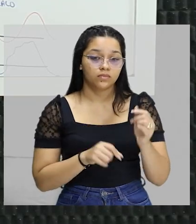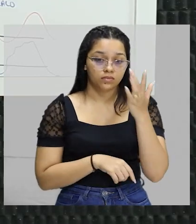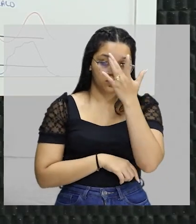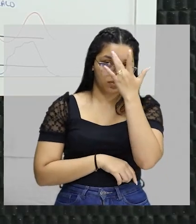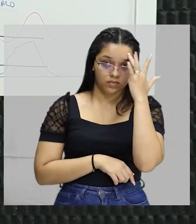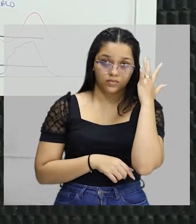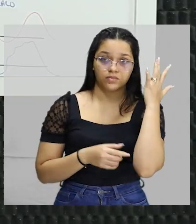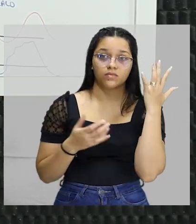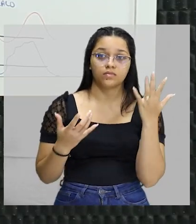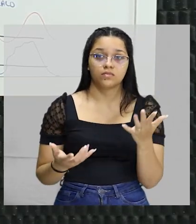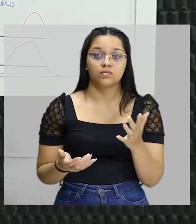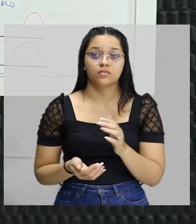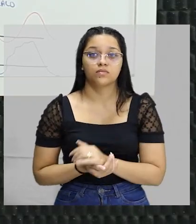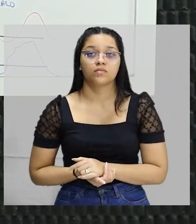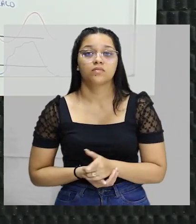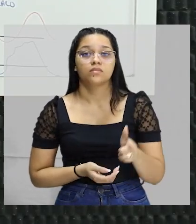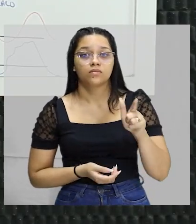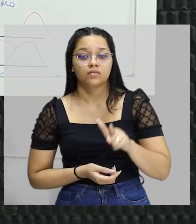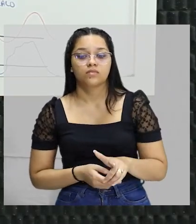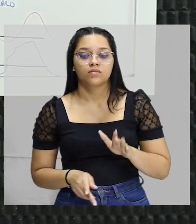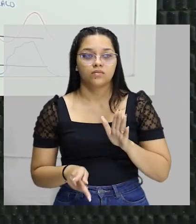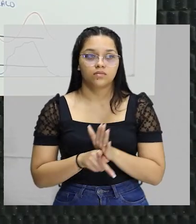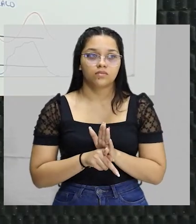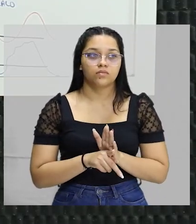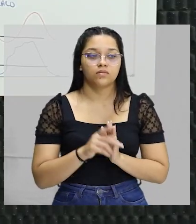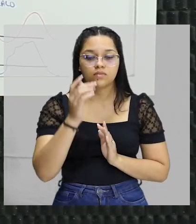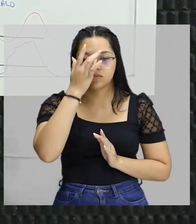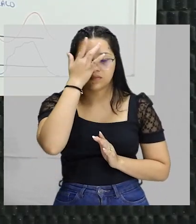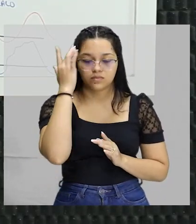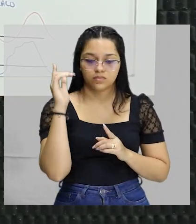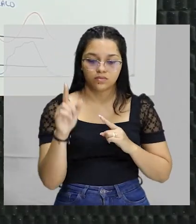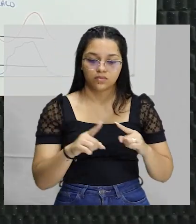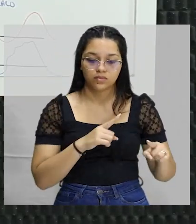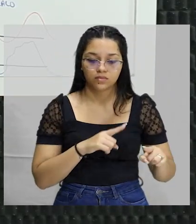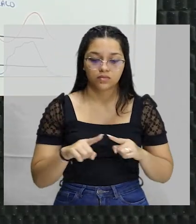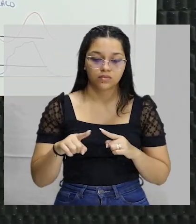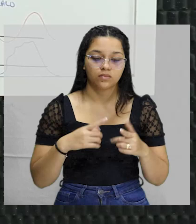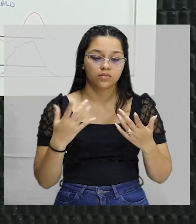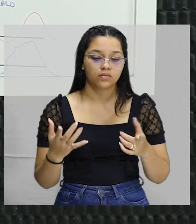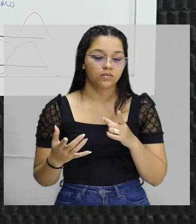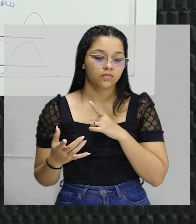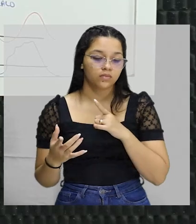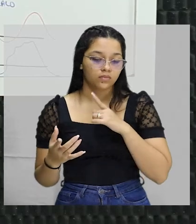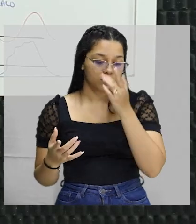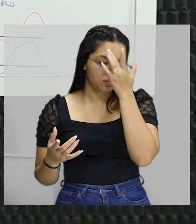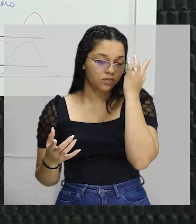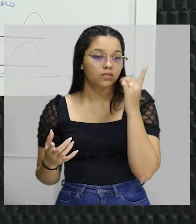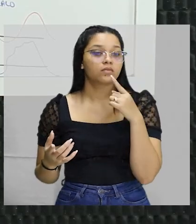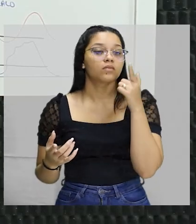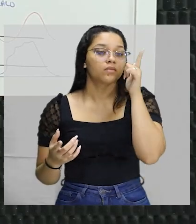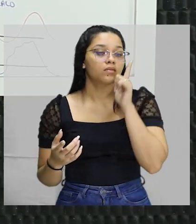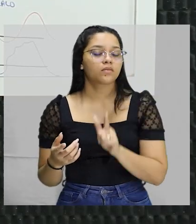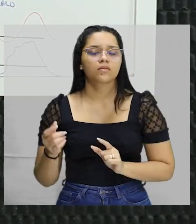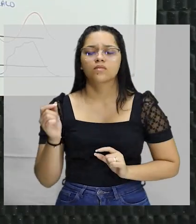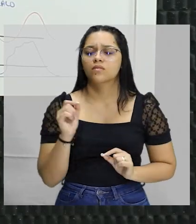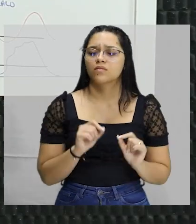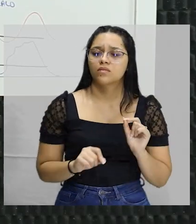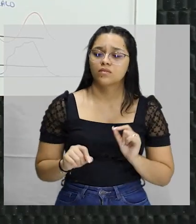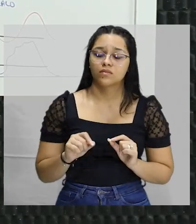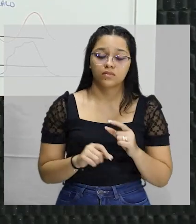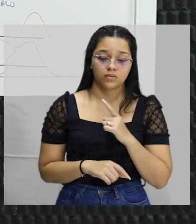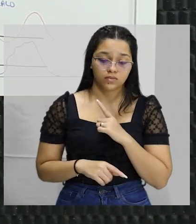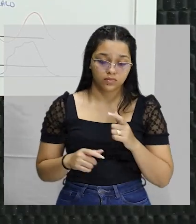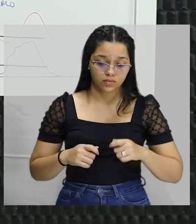pessoas, certo? Aí mais uma vez é específico para quem é músico. Existem pessoas que conseguem, que